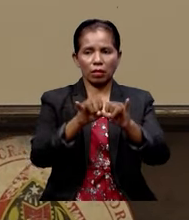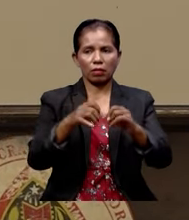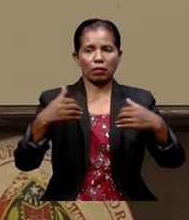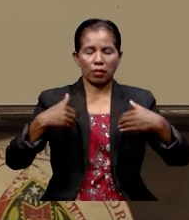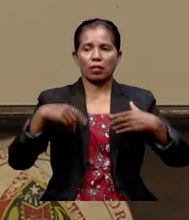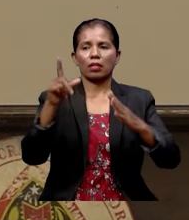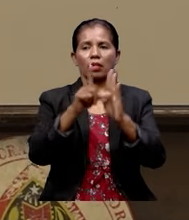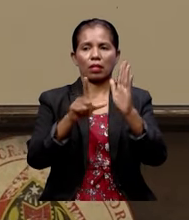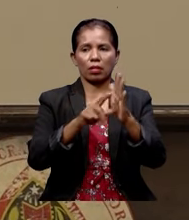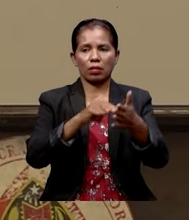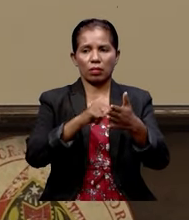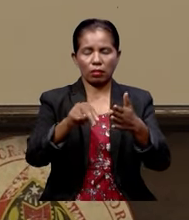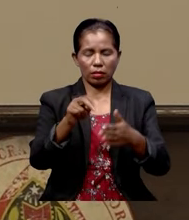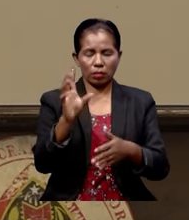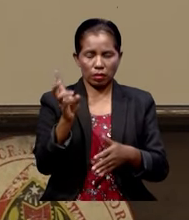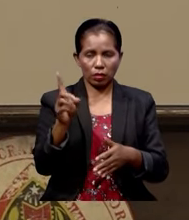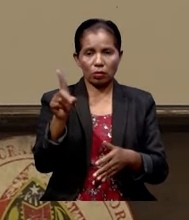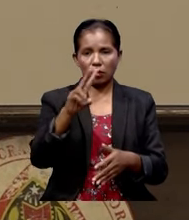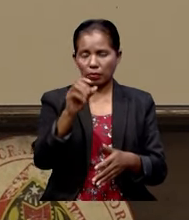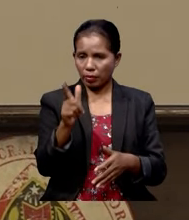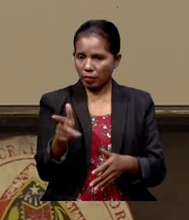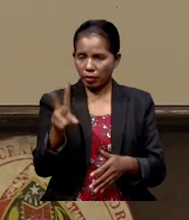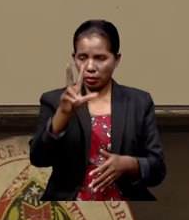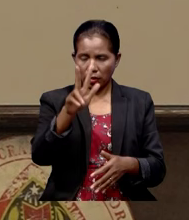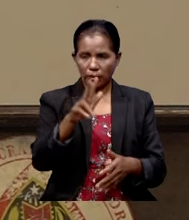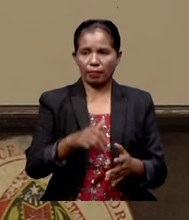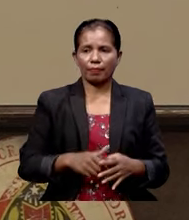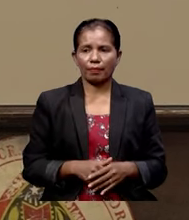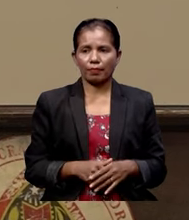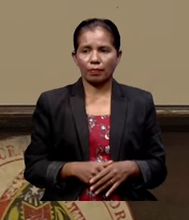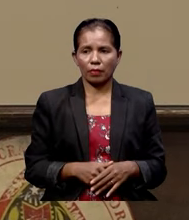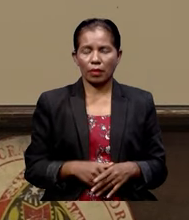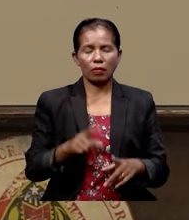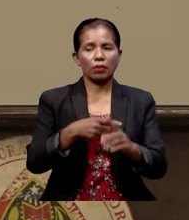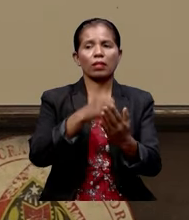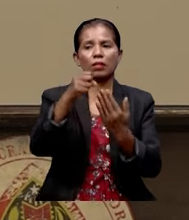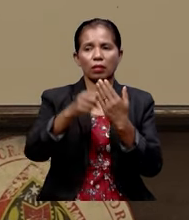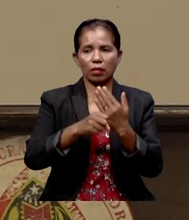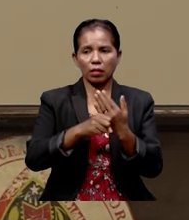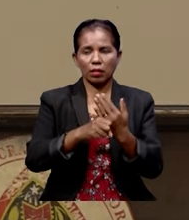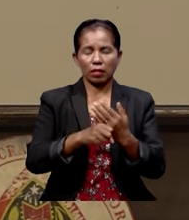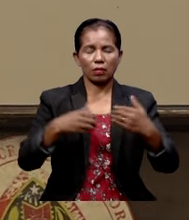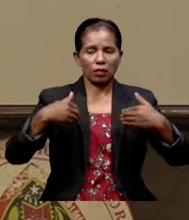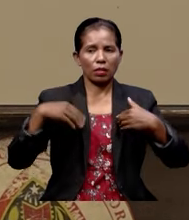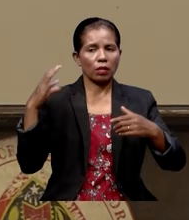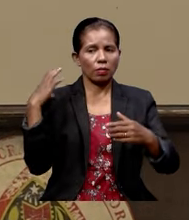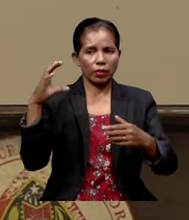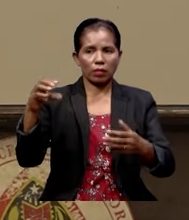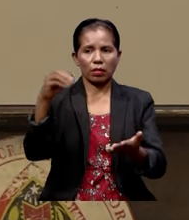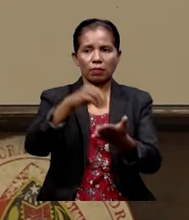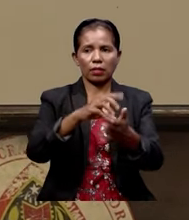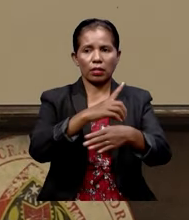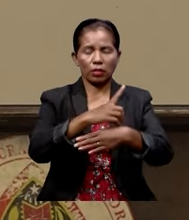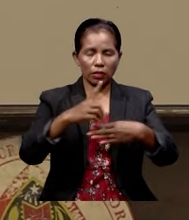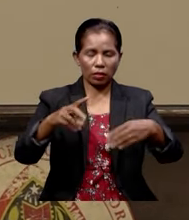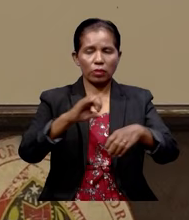número 70/2023, dia 14 de setembro, atribui competência para a Direção-Geral do